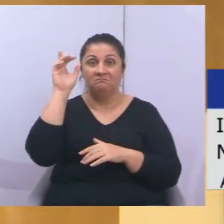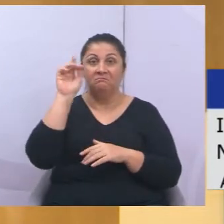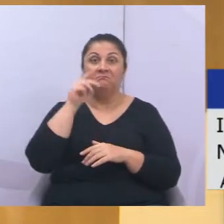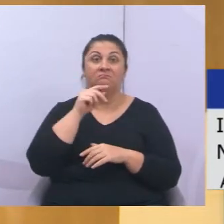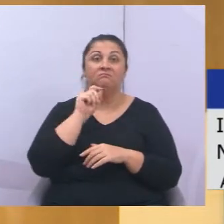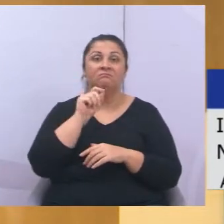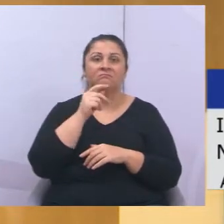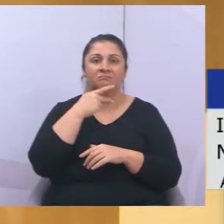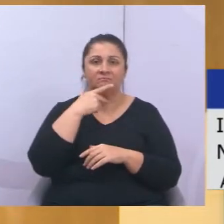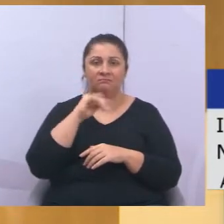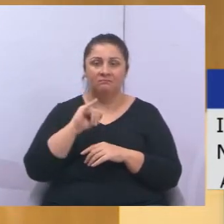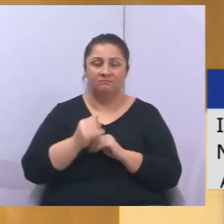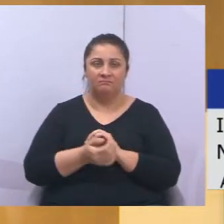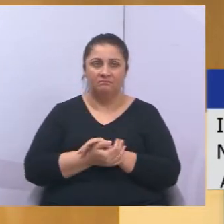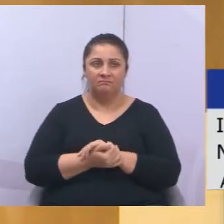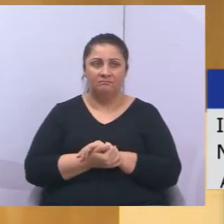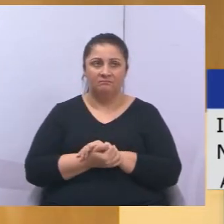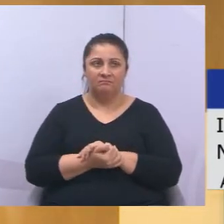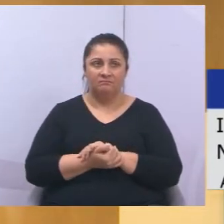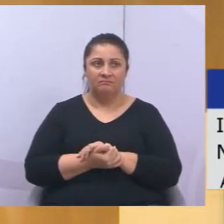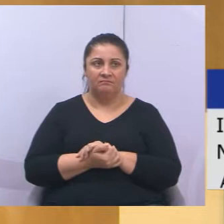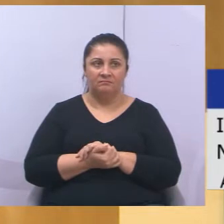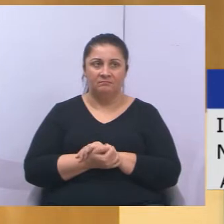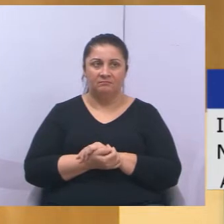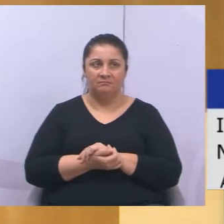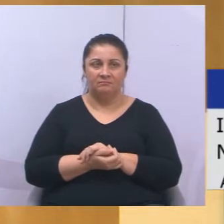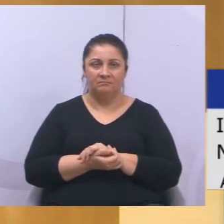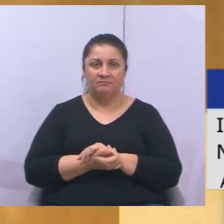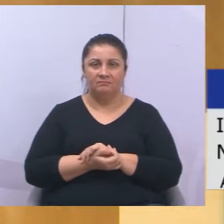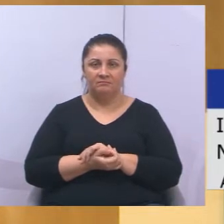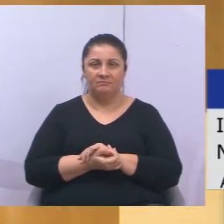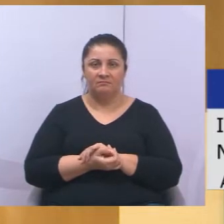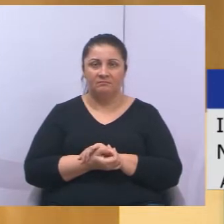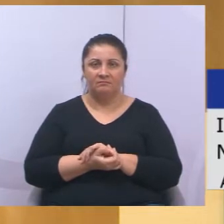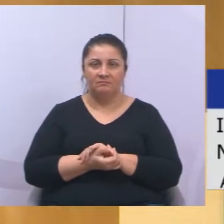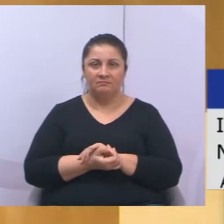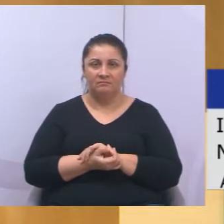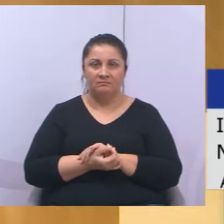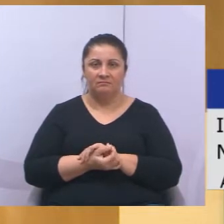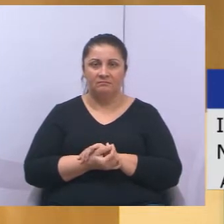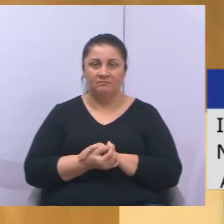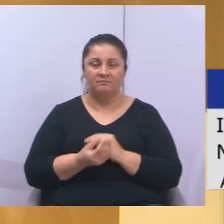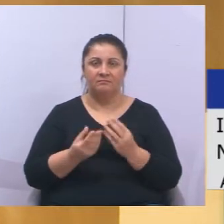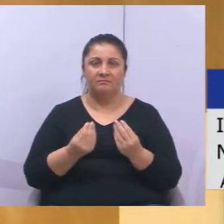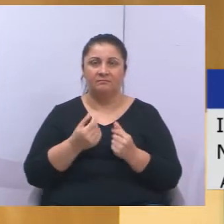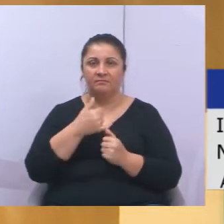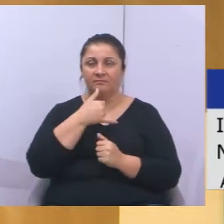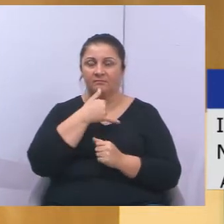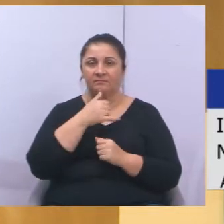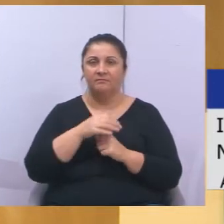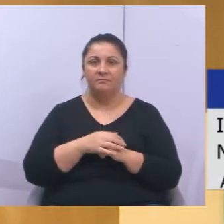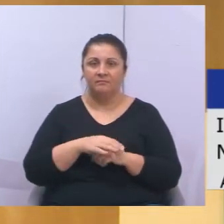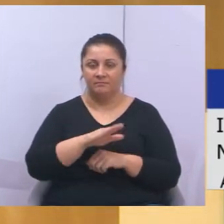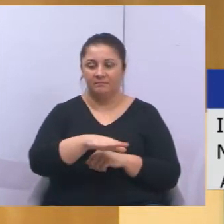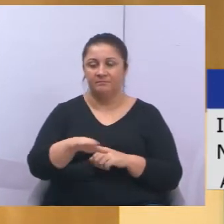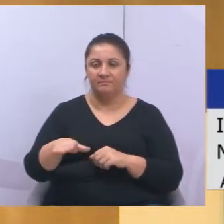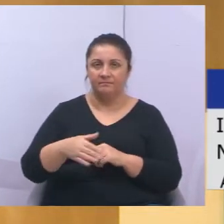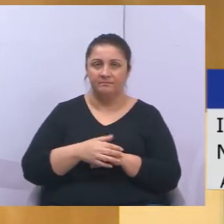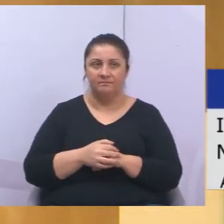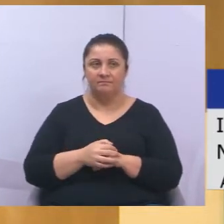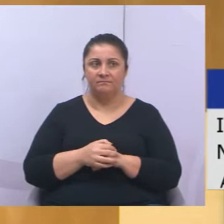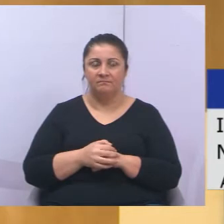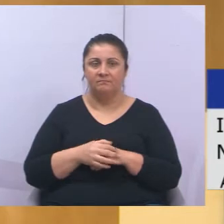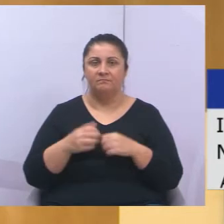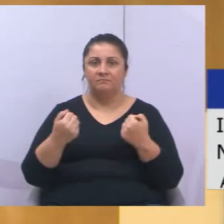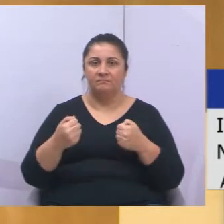pai. Não sabe nem quem é o pai. Isso é muito triste para nossas crianças. Temos